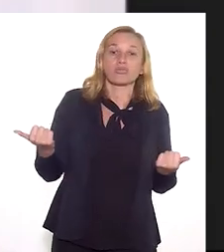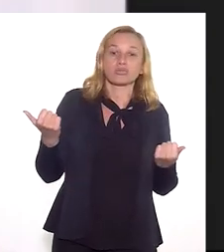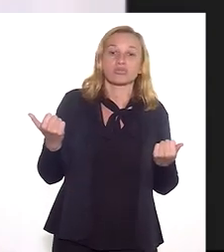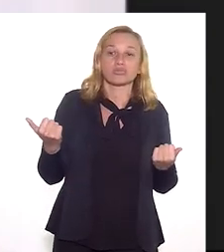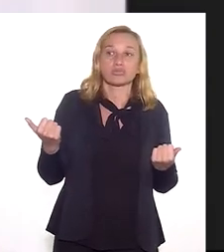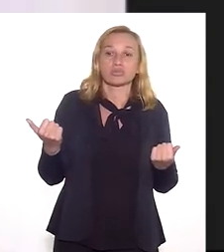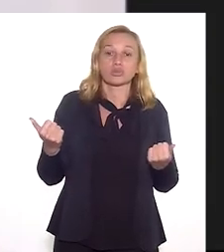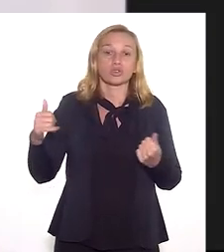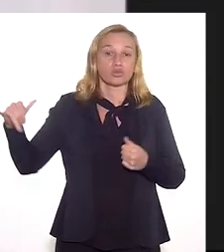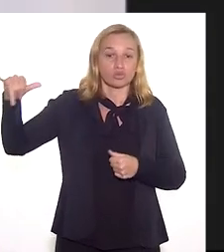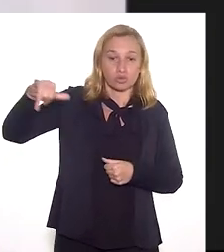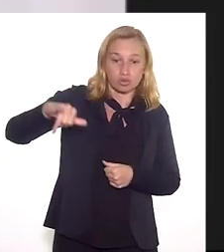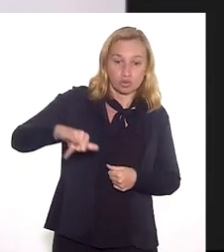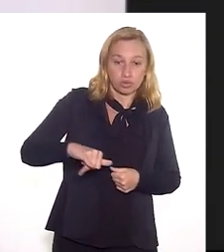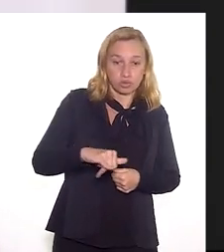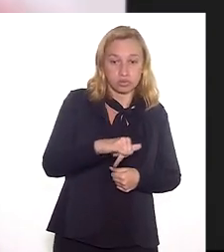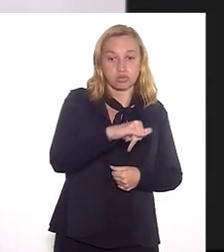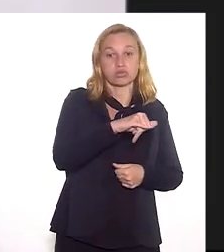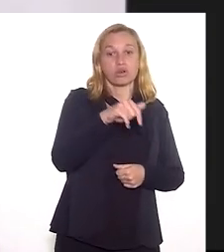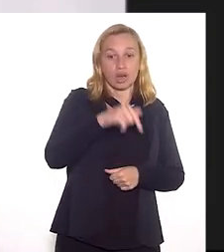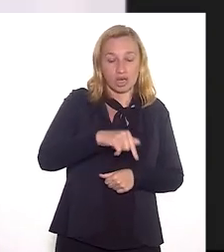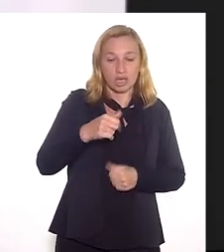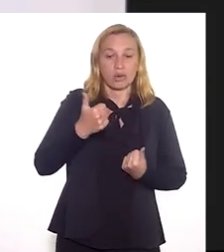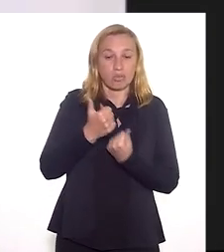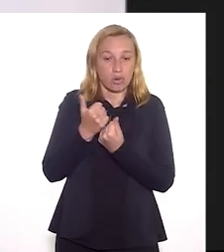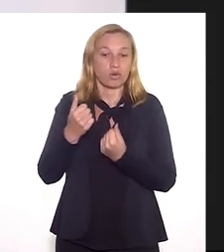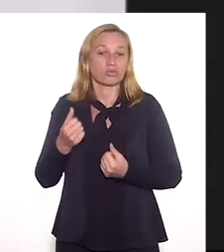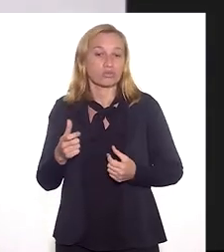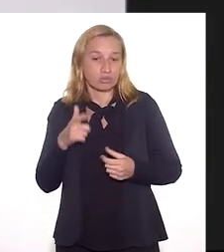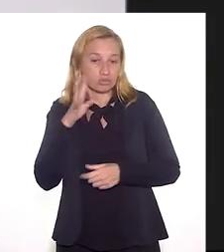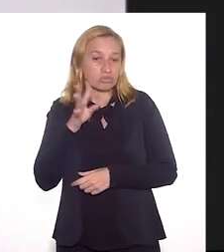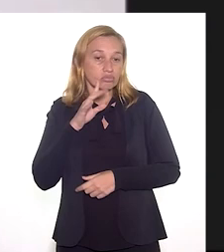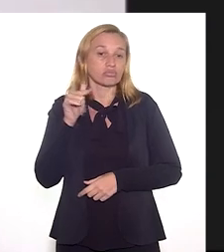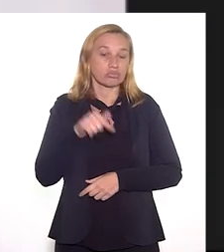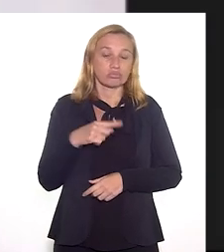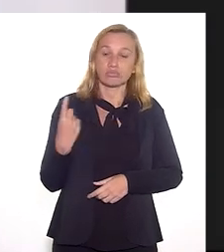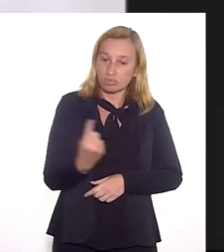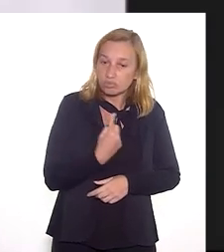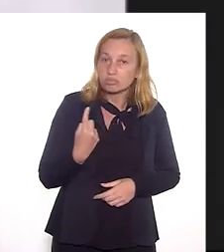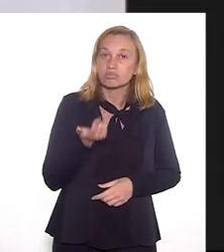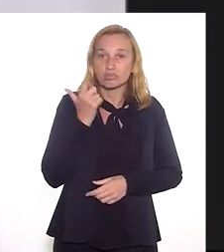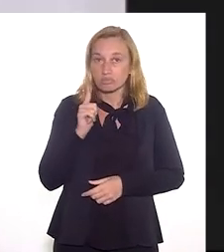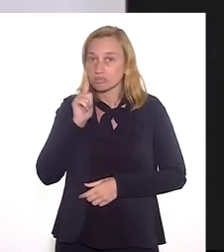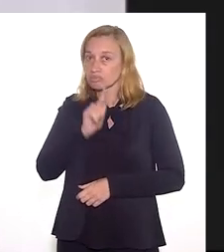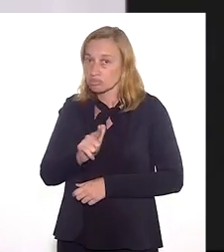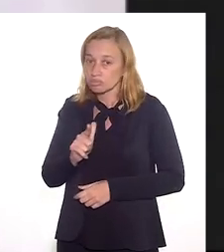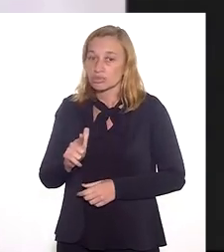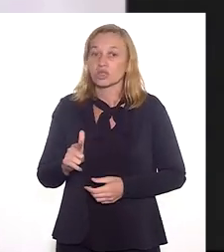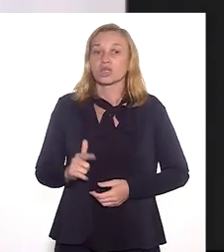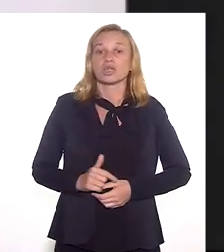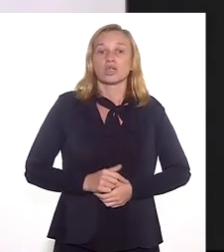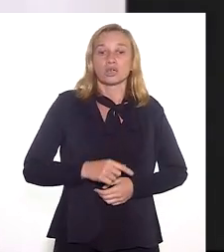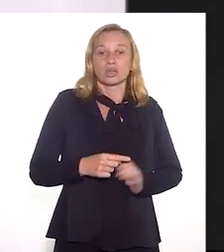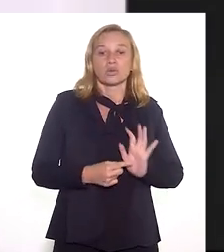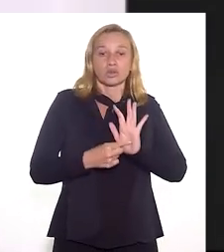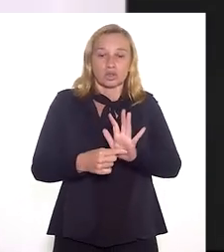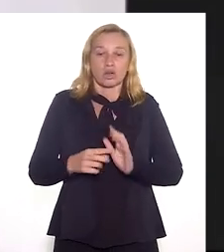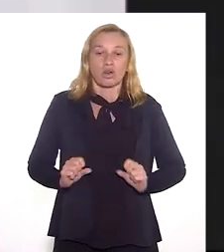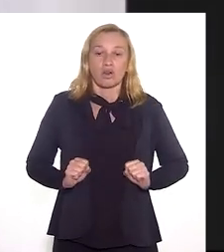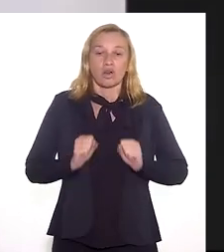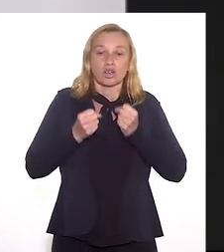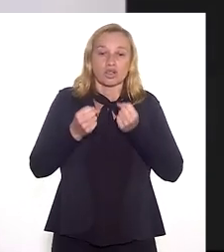de hotéis, os próprios aeroportos aqui também deram um apoio muito legal aqui para a gente